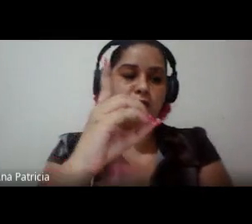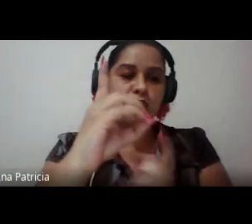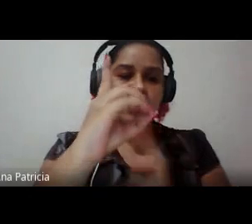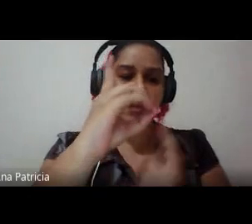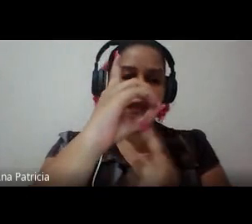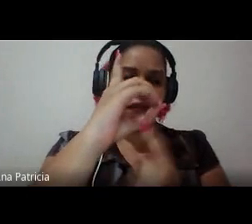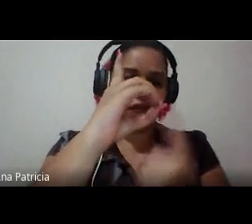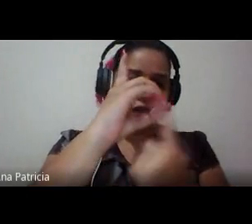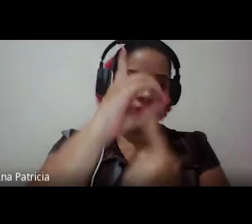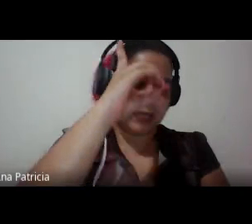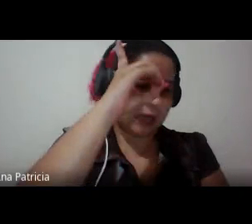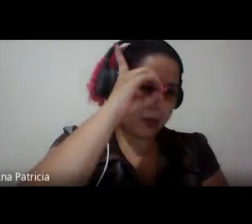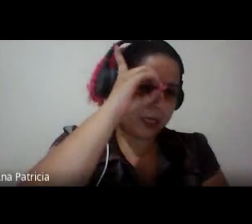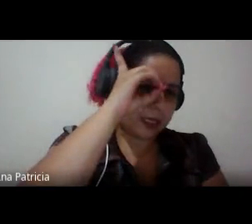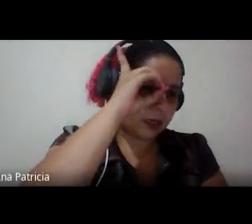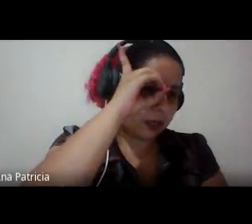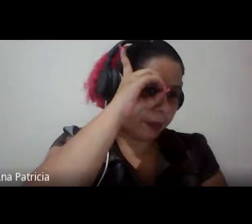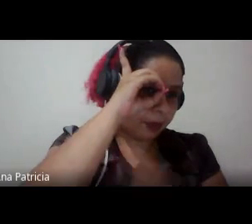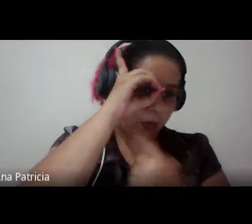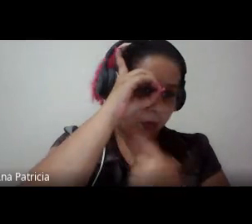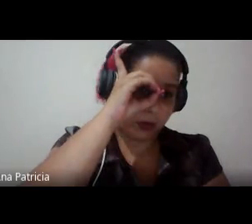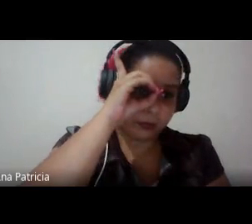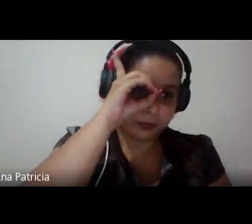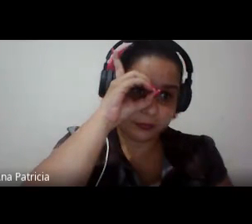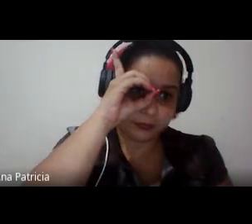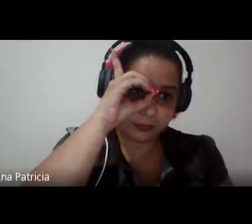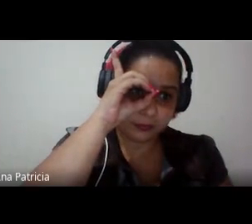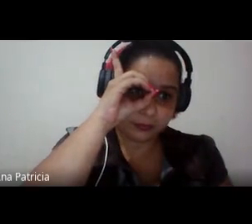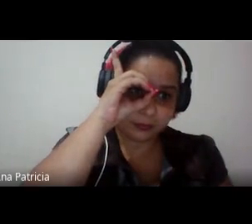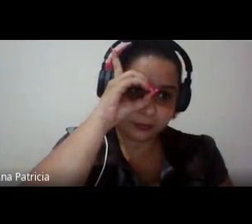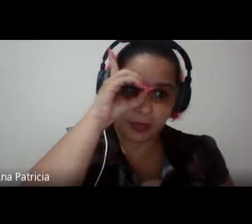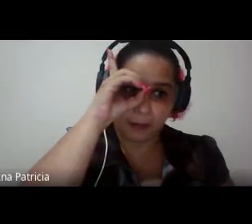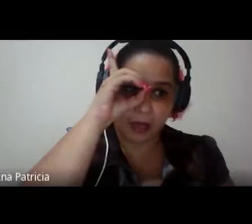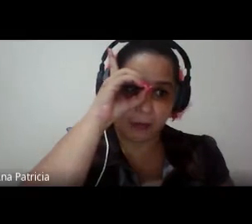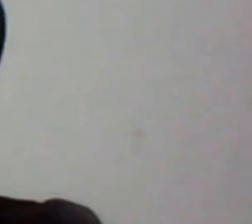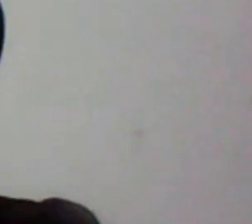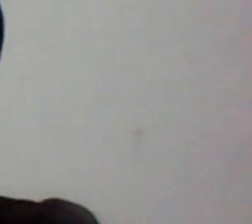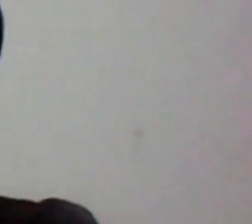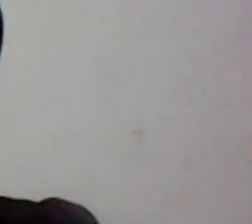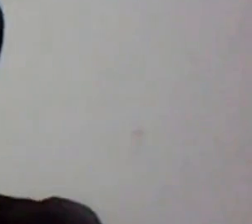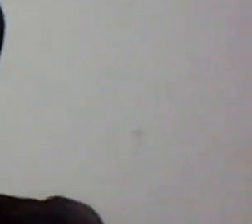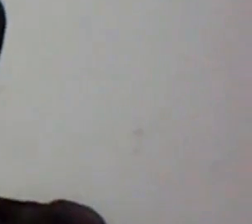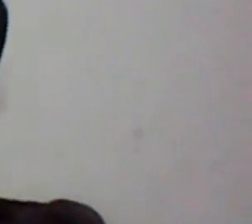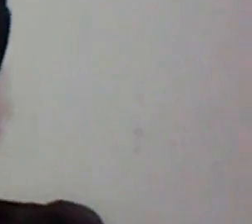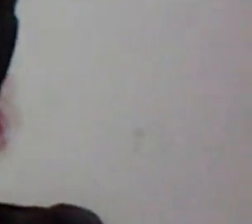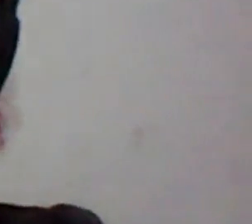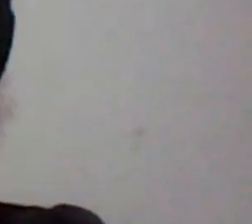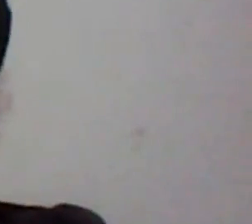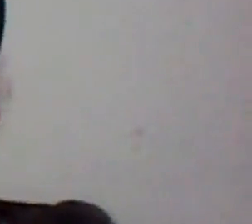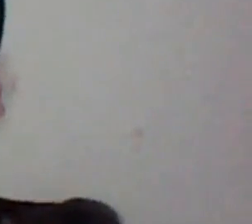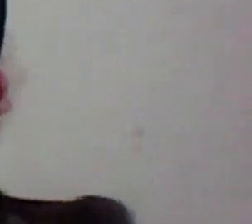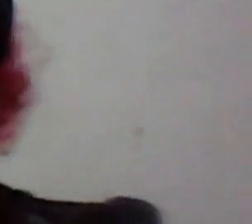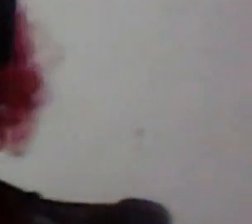Todos os outros dedos ficam fechados, fazendo a bolinha assim, ó, dá para botar o olho. Dá para olhar por ela. Todos os outros dedos